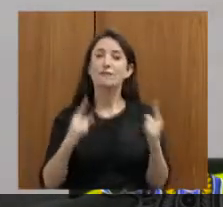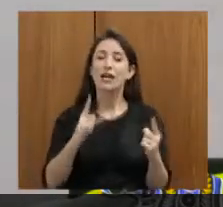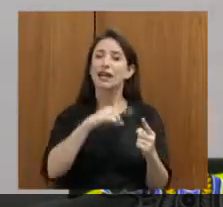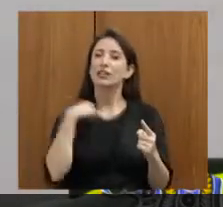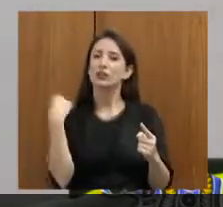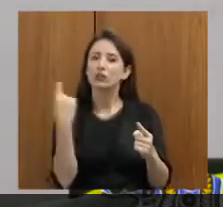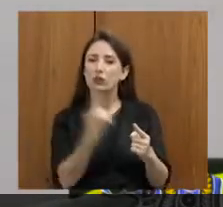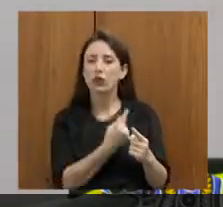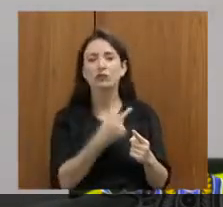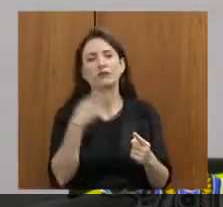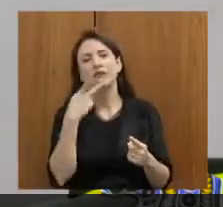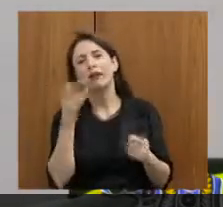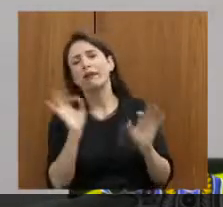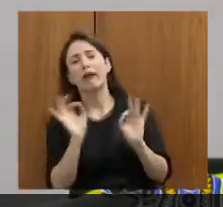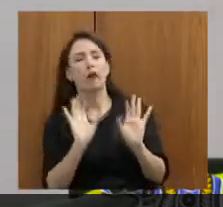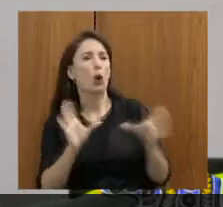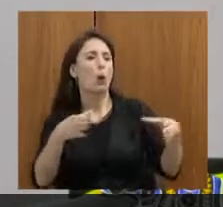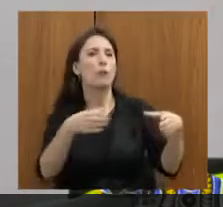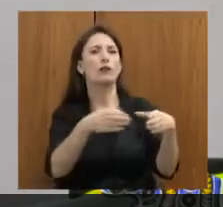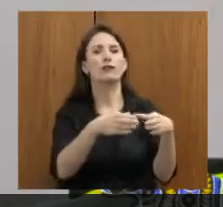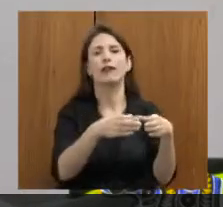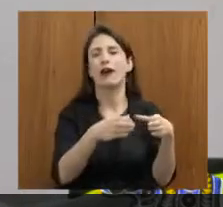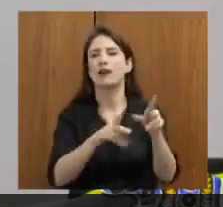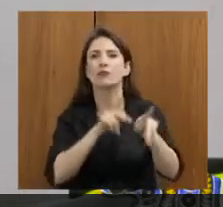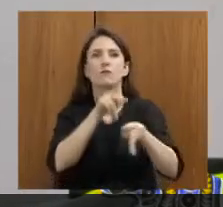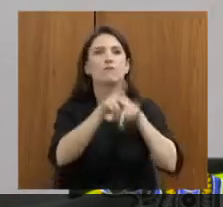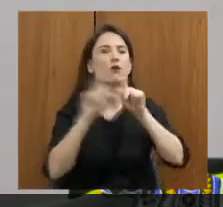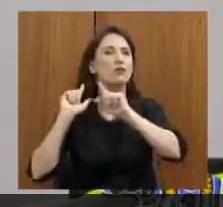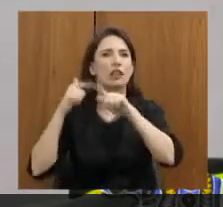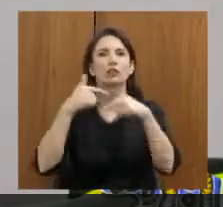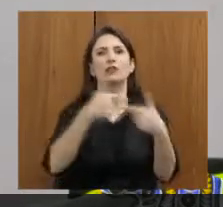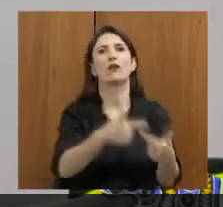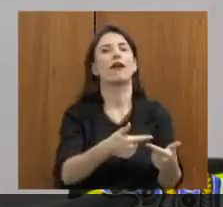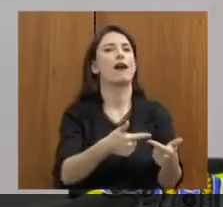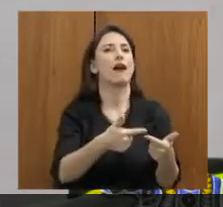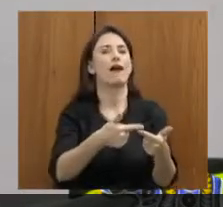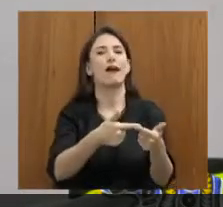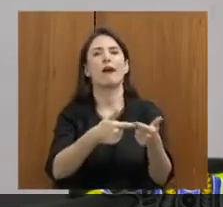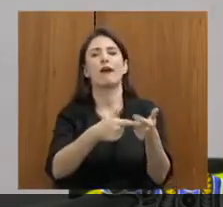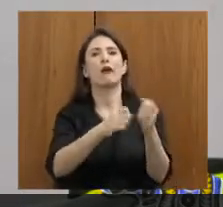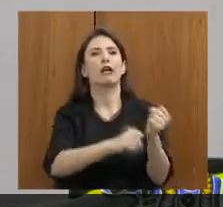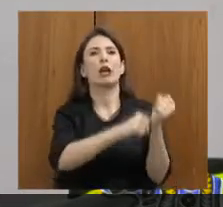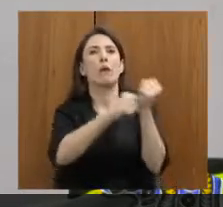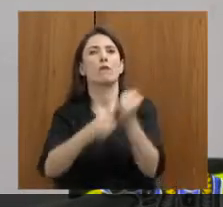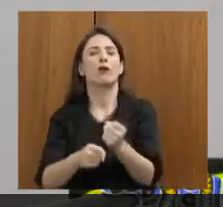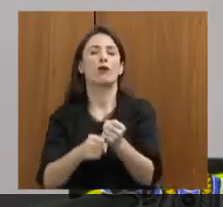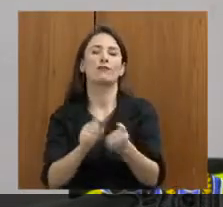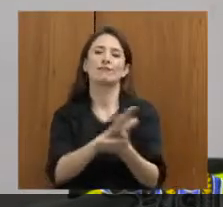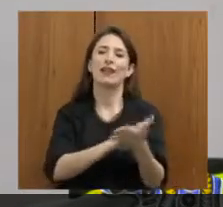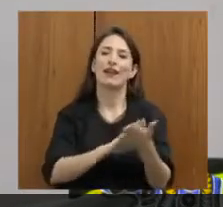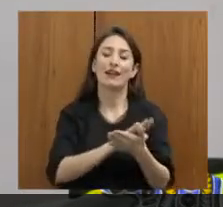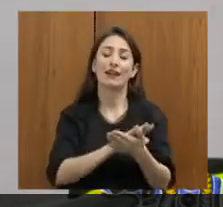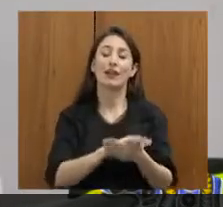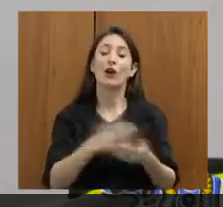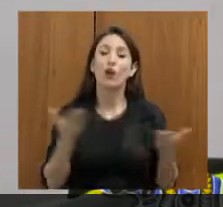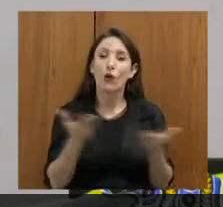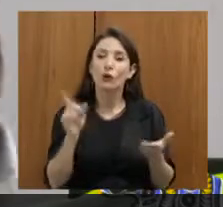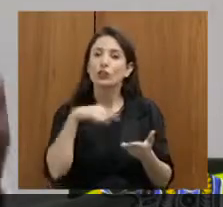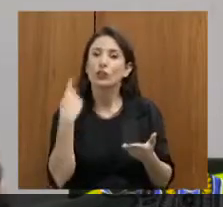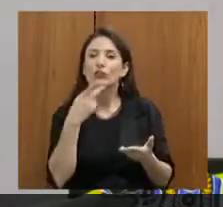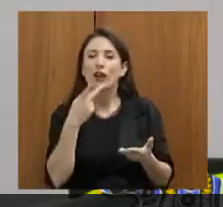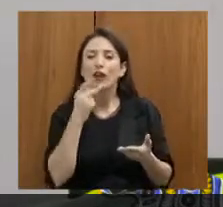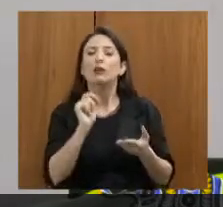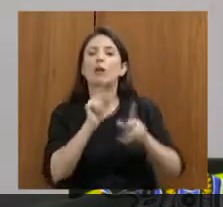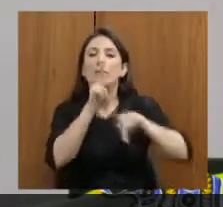comunidades e povos tradicionais que não é quilombola não são falando aqui de povos de terreiro Umbanda candomblé